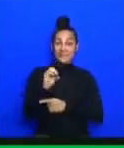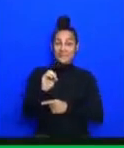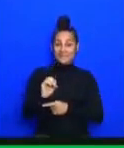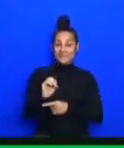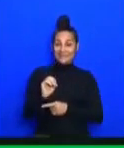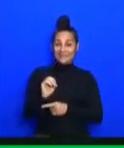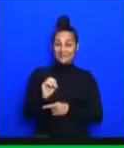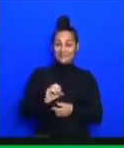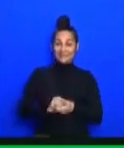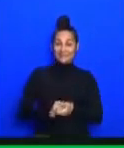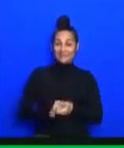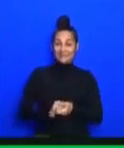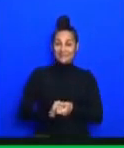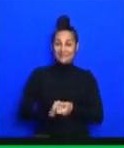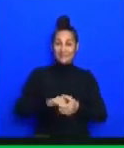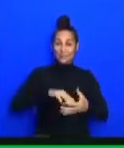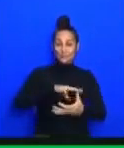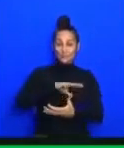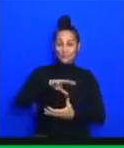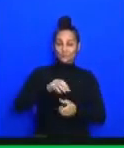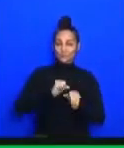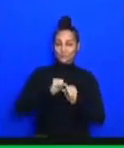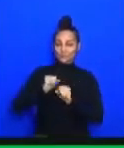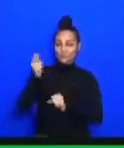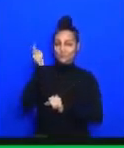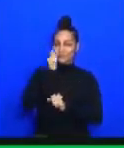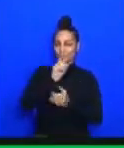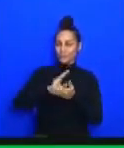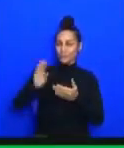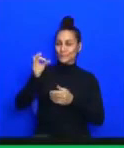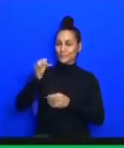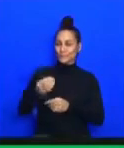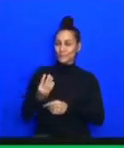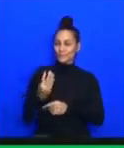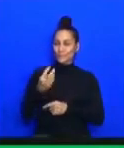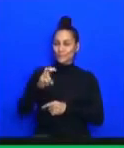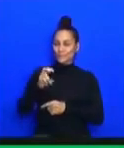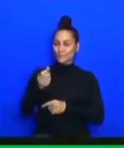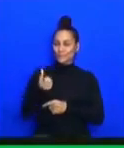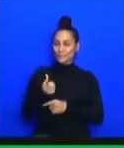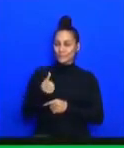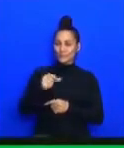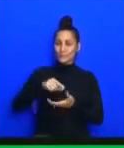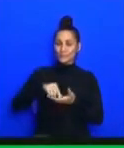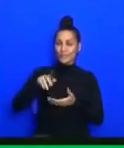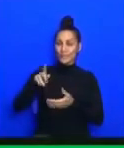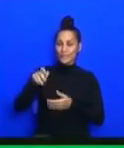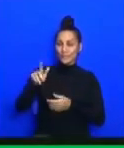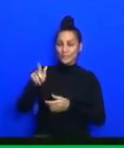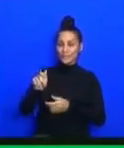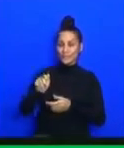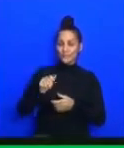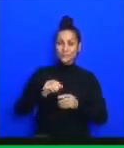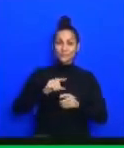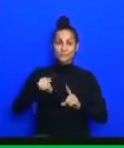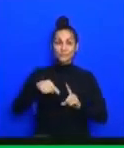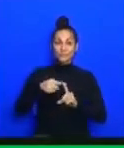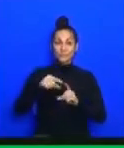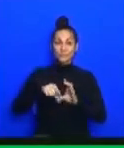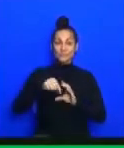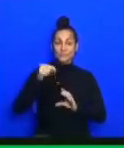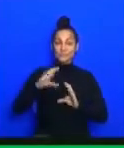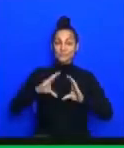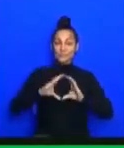bola 30. Globo girando, você pode levar prêmios acertando 4, 5 ou 6 números na Mega Sena. Mais uma